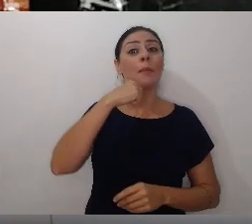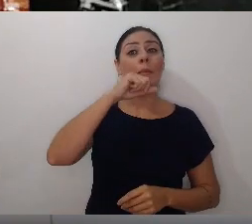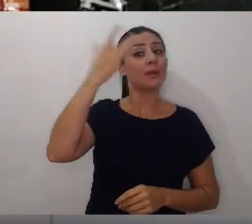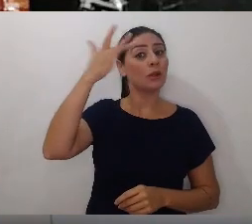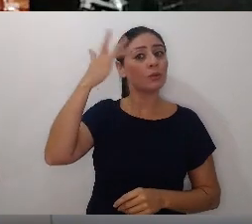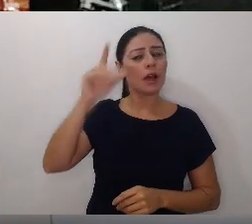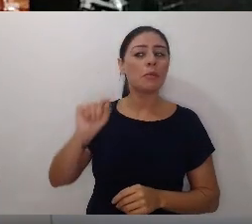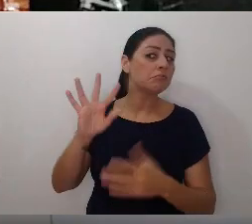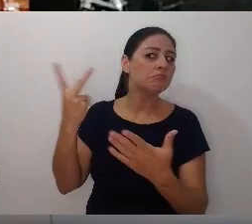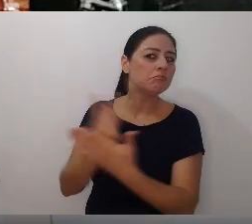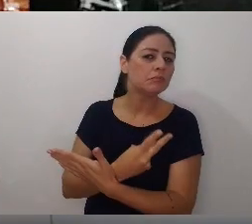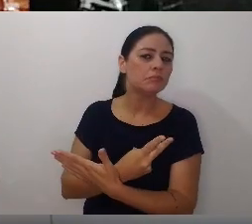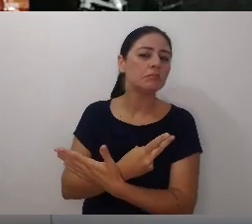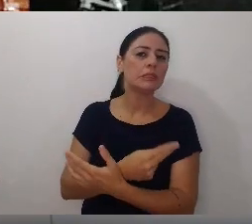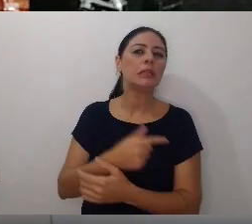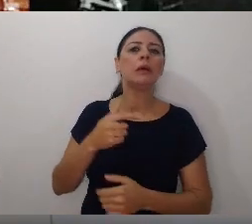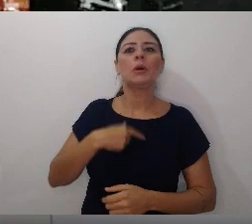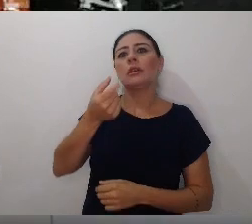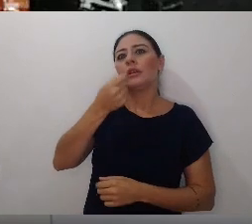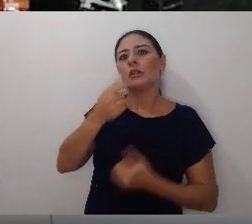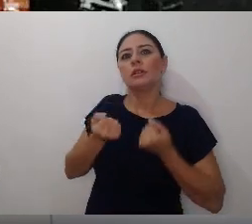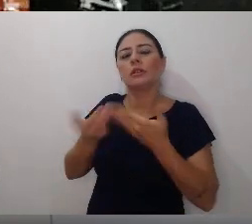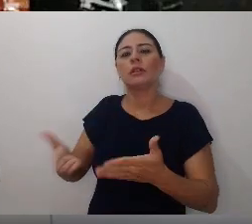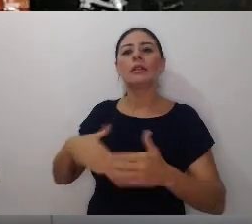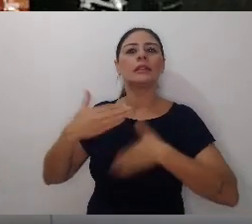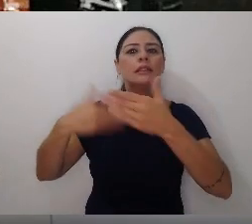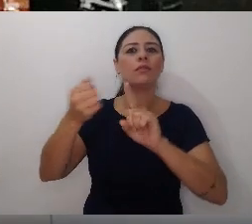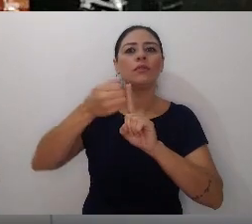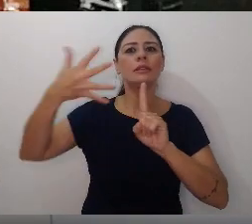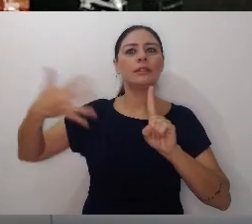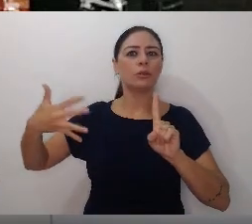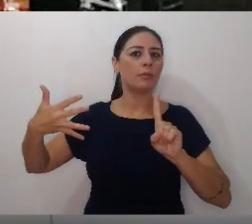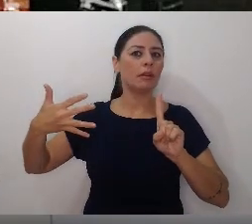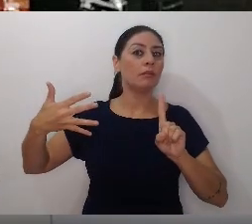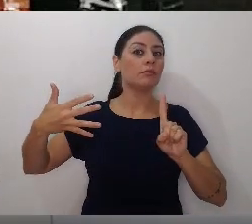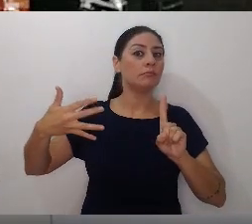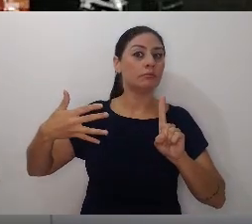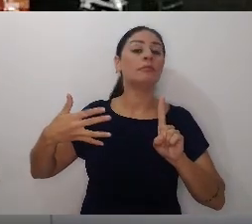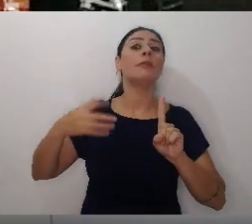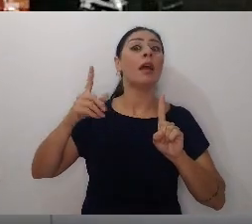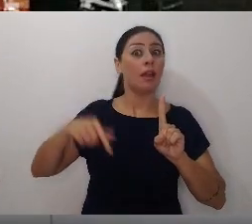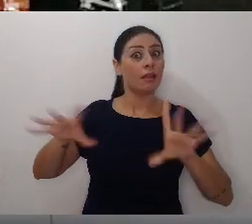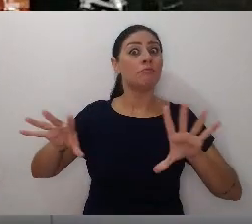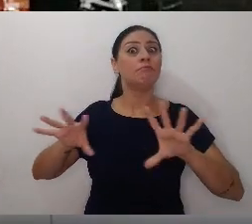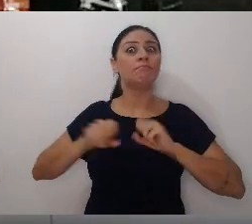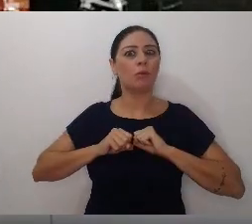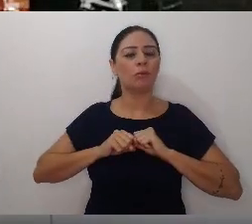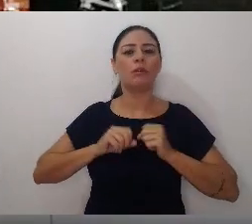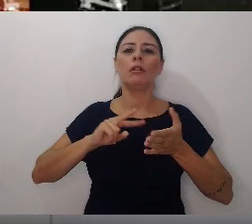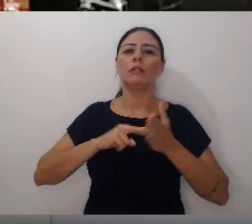ser dado em criança se a causa for viral. Então, como os pais não sabem a causa, podem